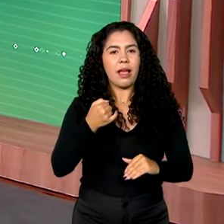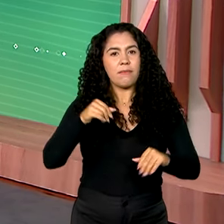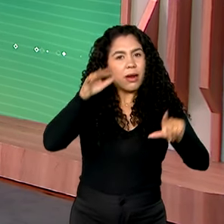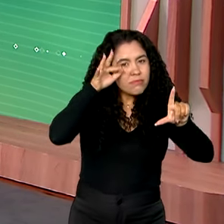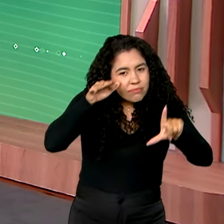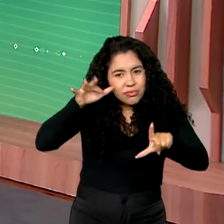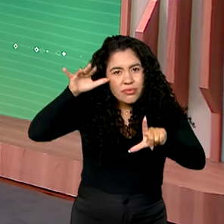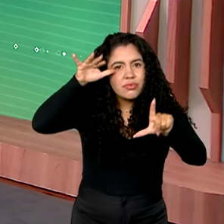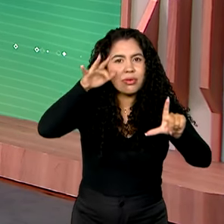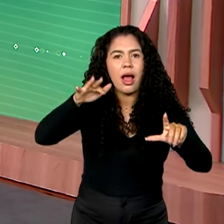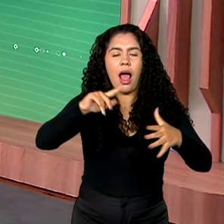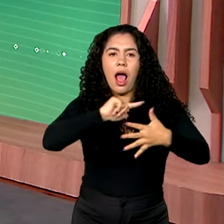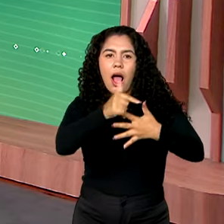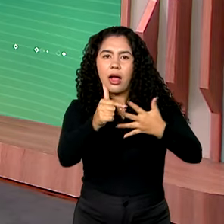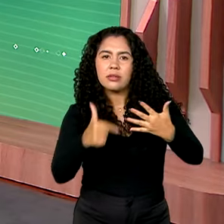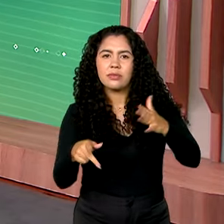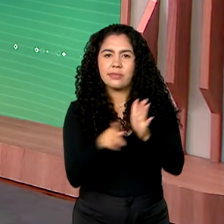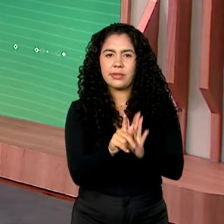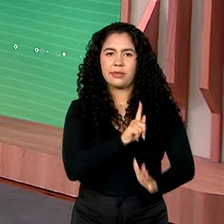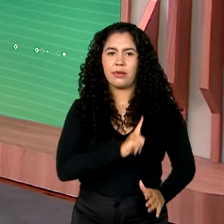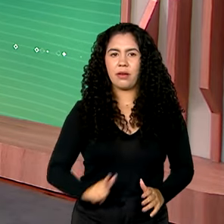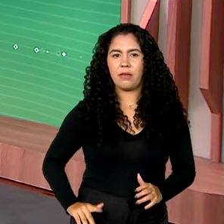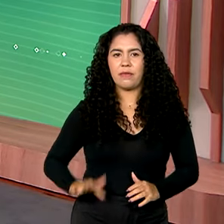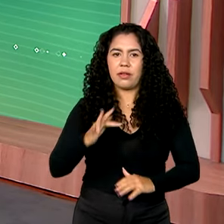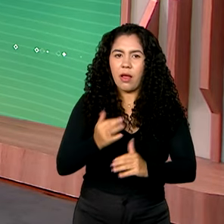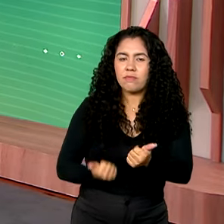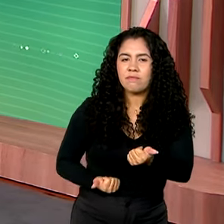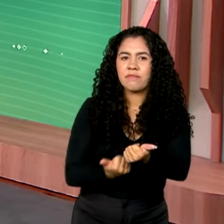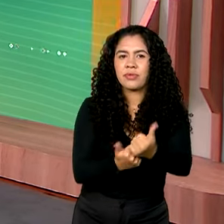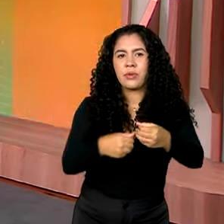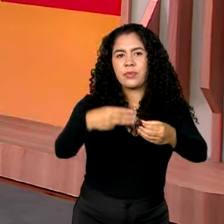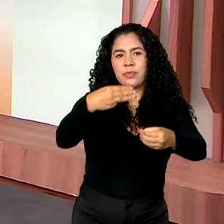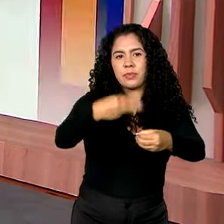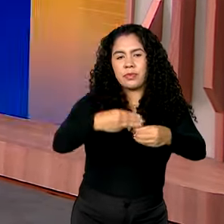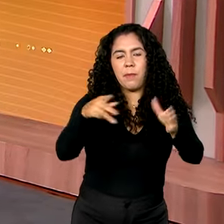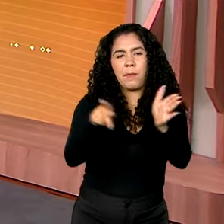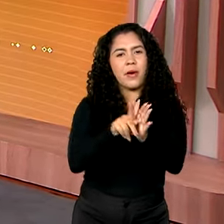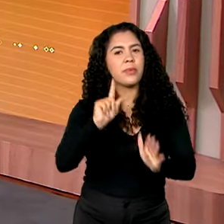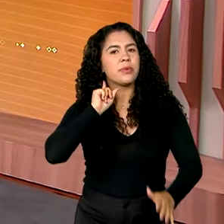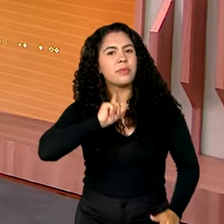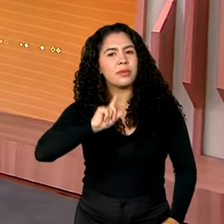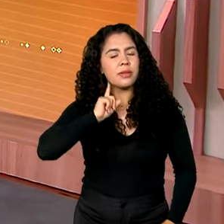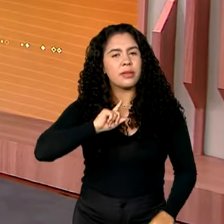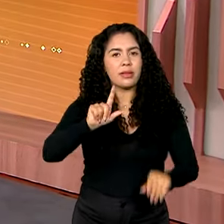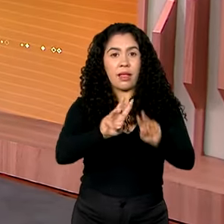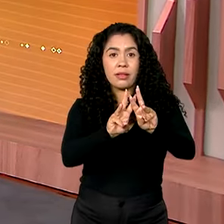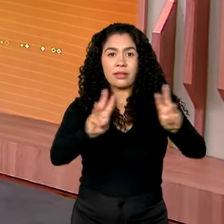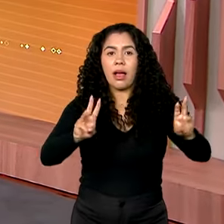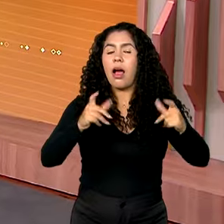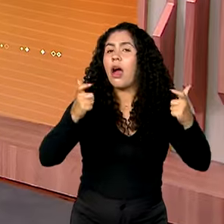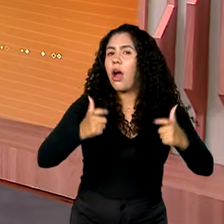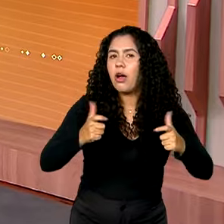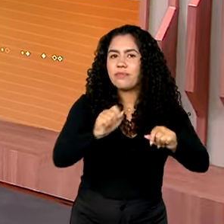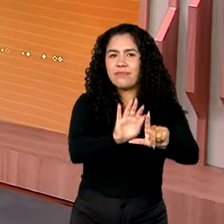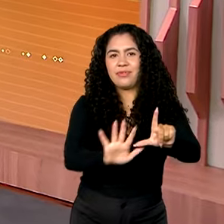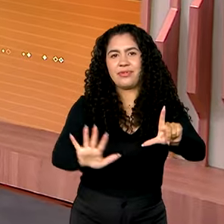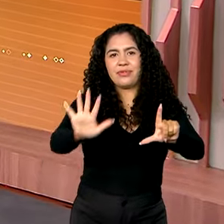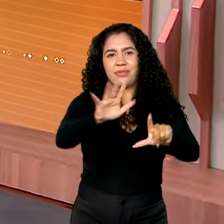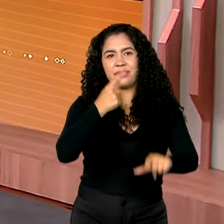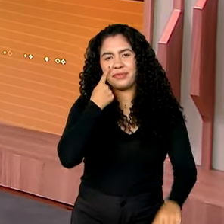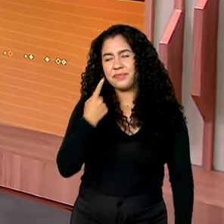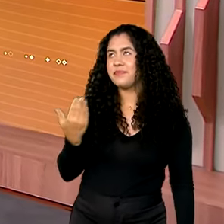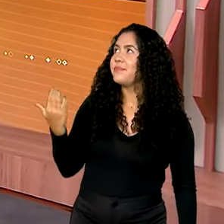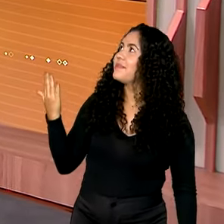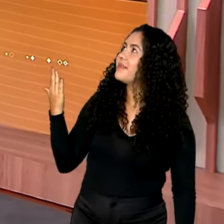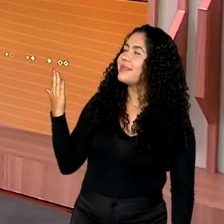ações do governo federal que beneficiam esse município mineiro com dados da plataforma Comunica BR. Aqui no mapa você vê, então,